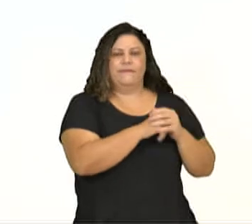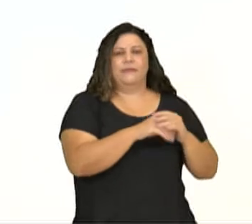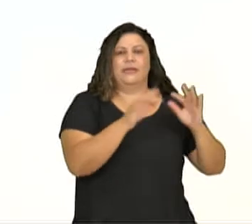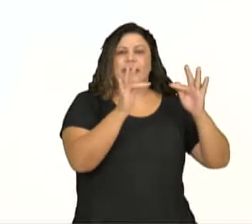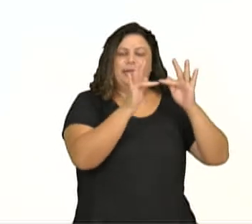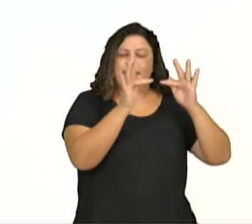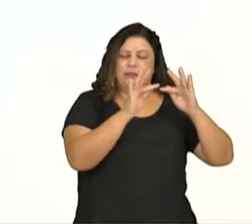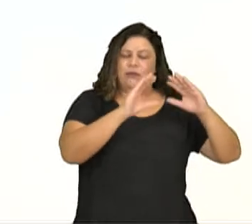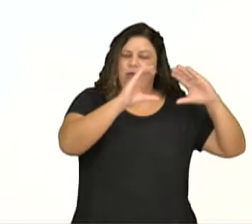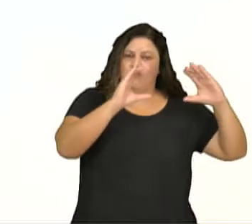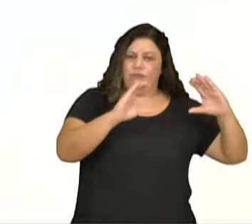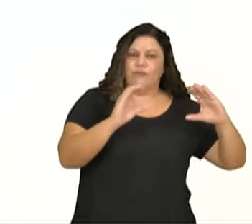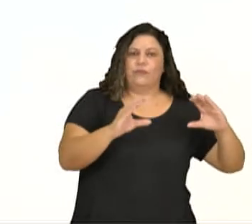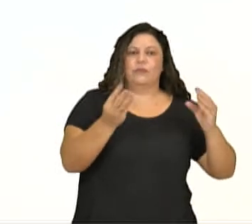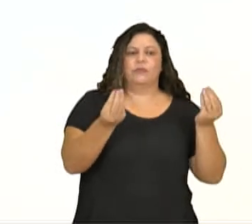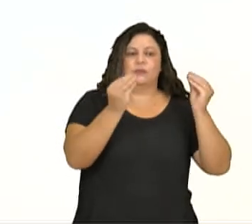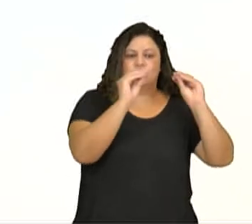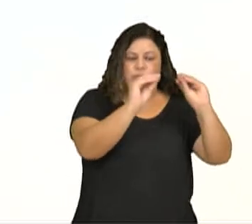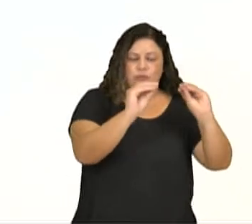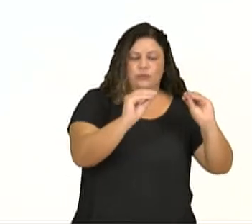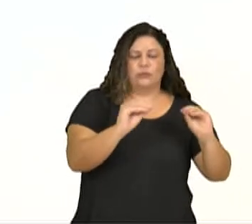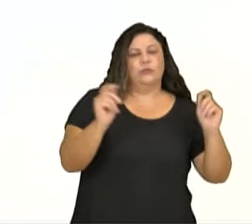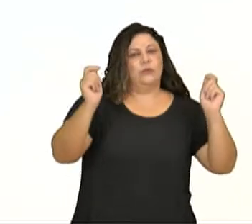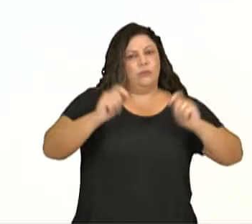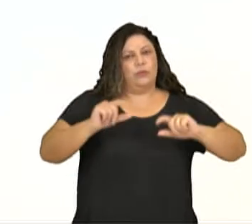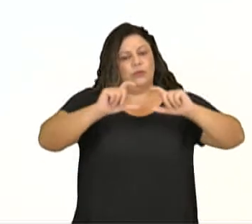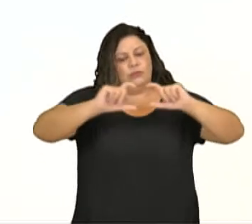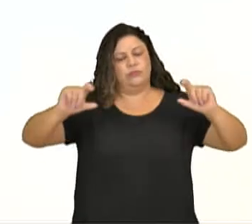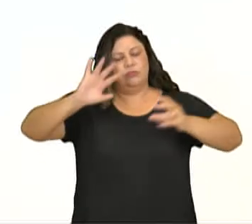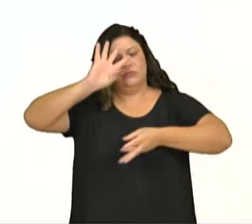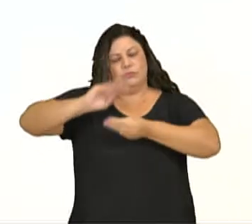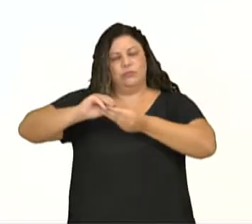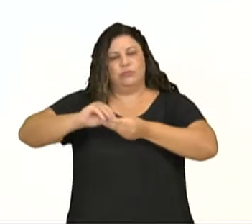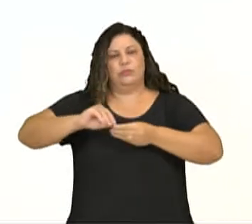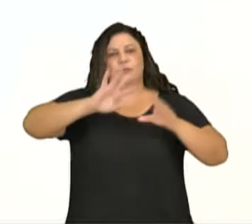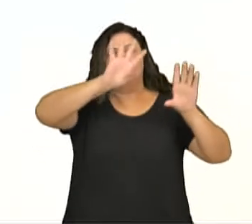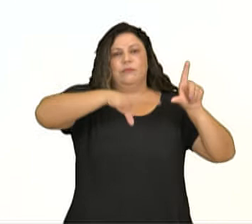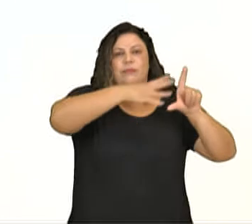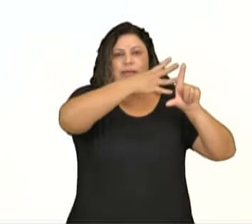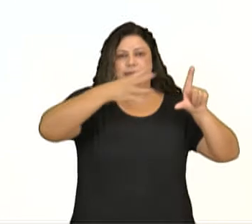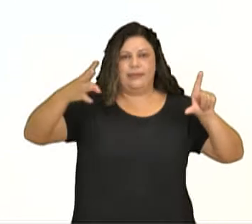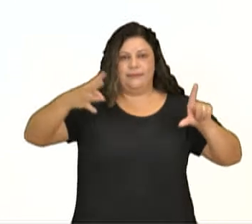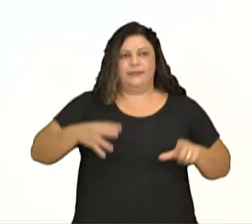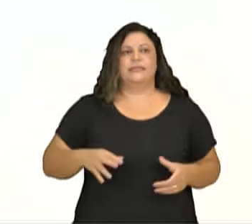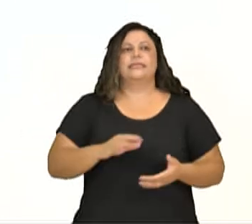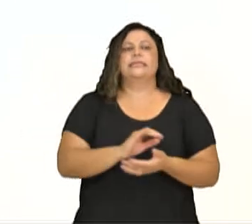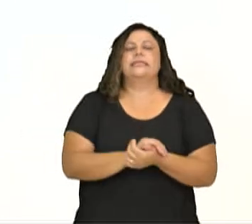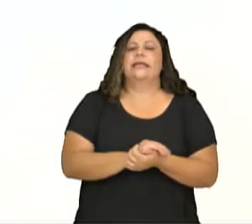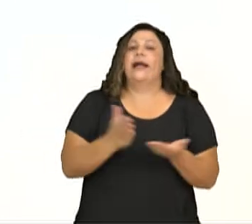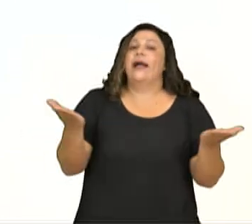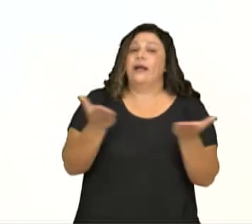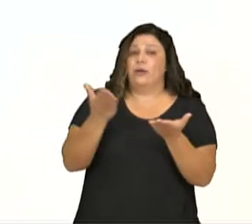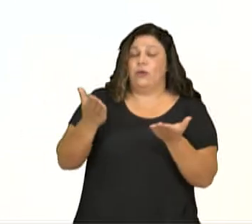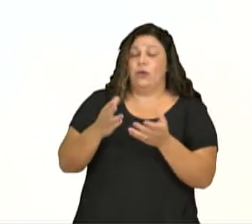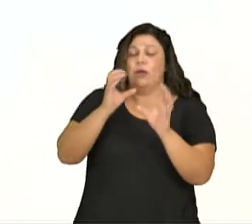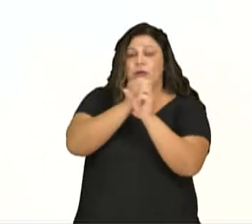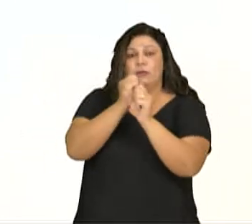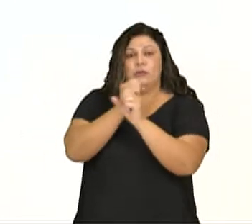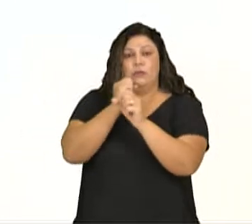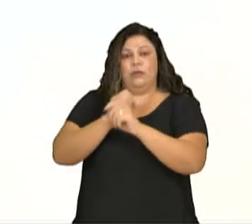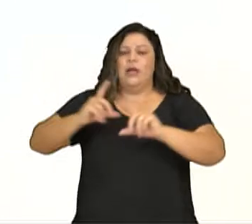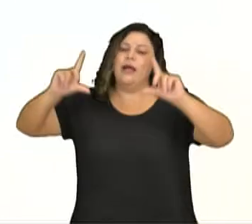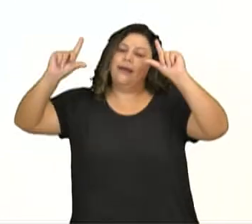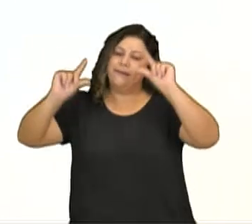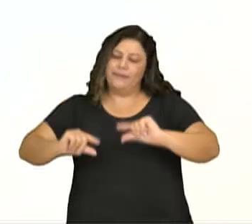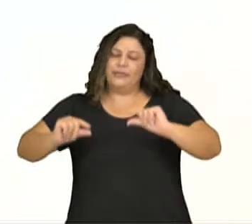no quadrante numa figura. Você pode colocar também numa tabela, ok? Então, para vocês, calcule a menor